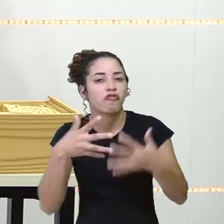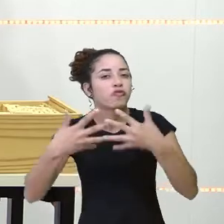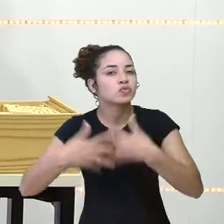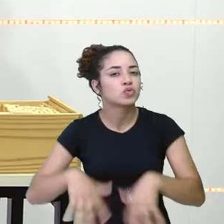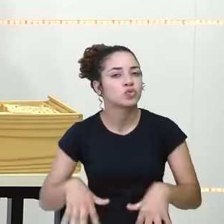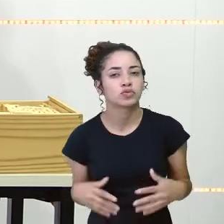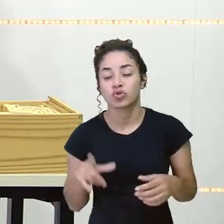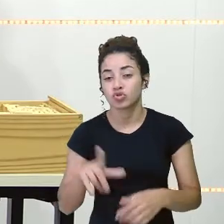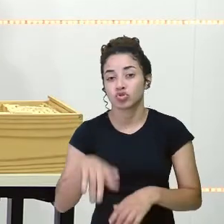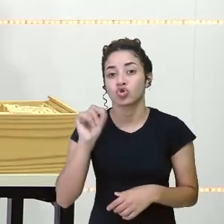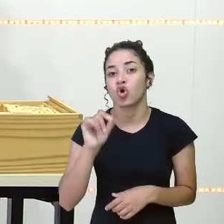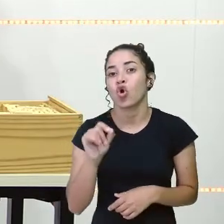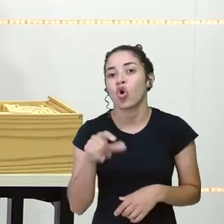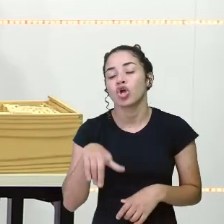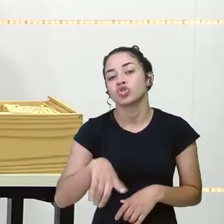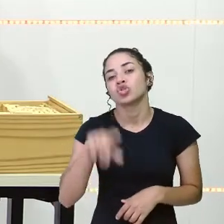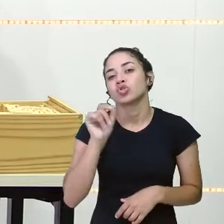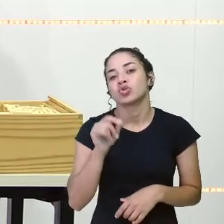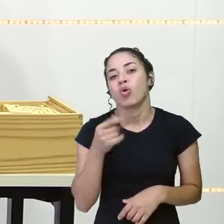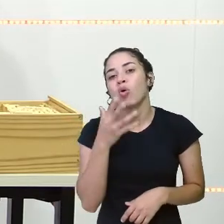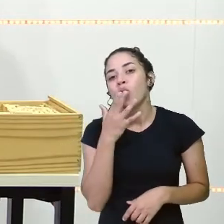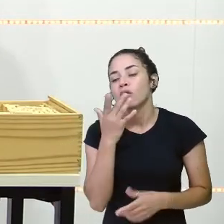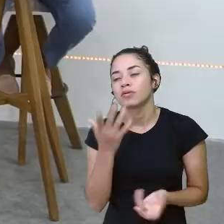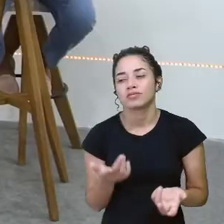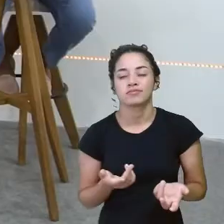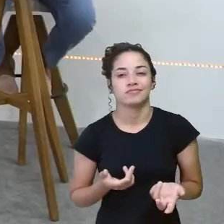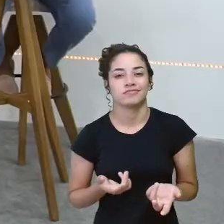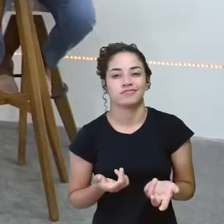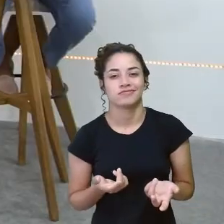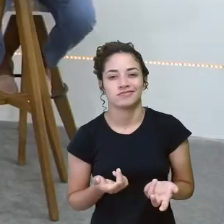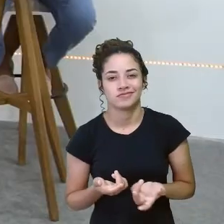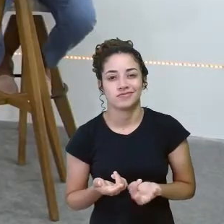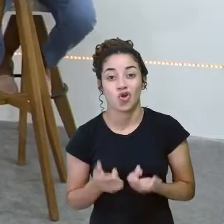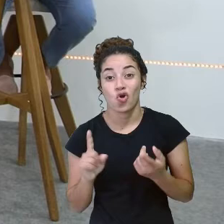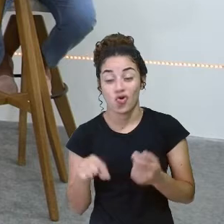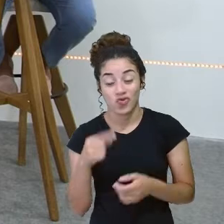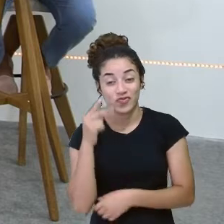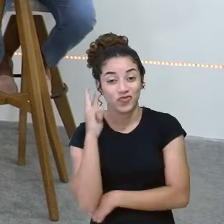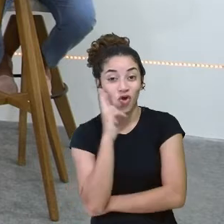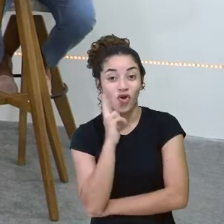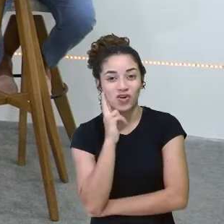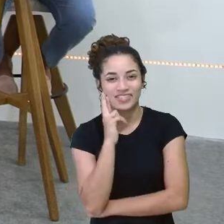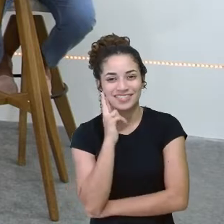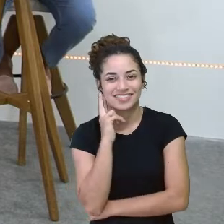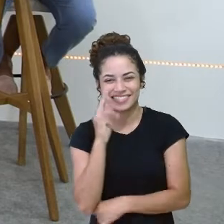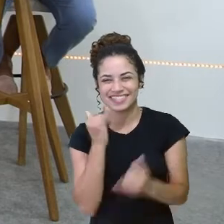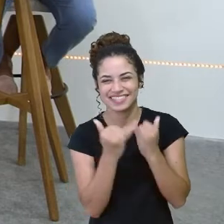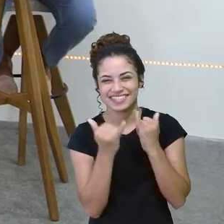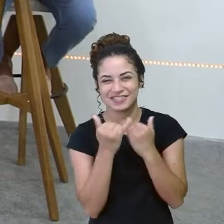então. Rosa. Só o rosa. Vermelho, que seria ali, né?